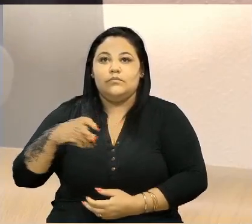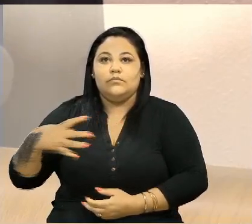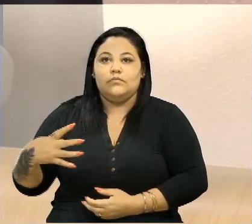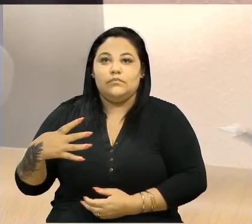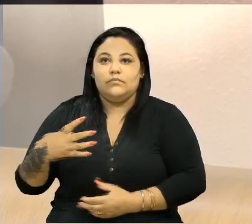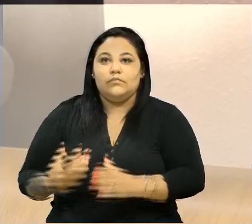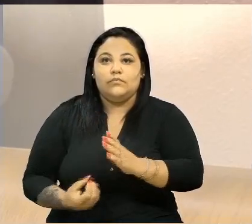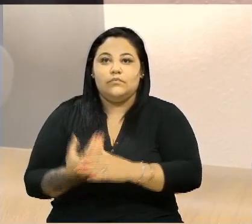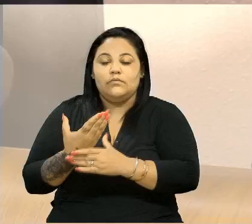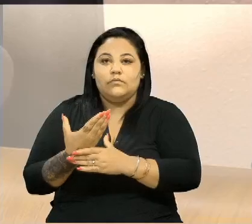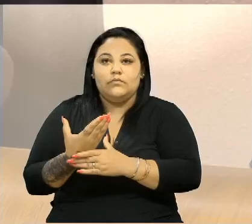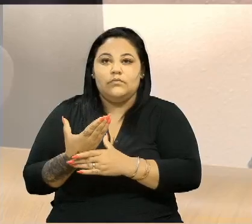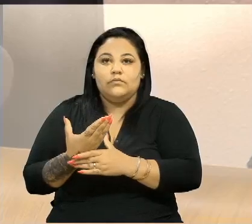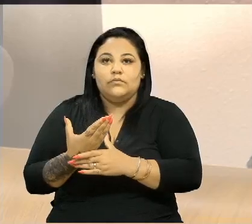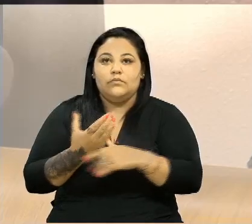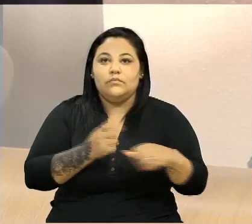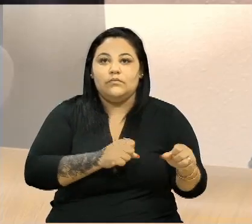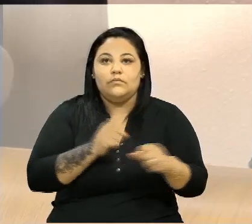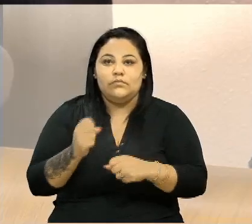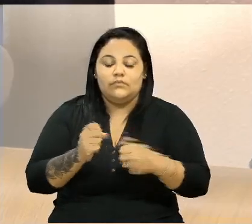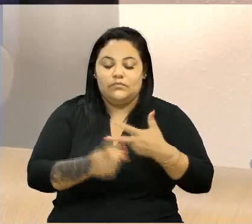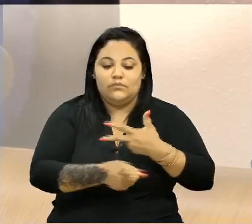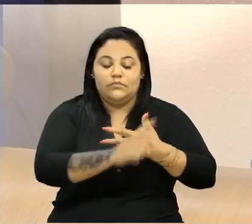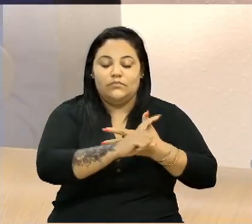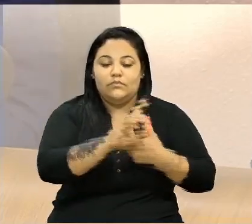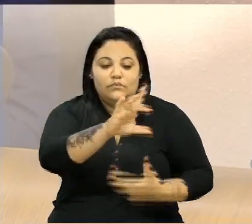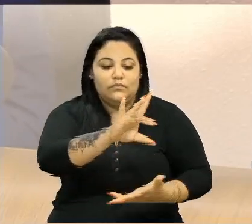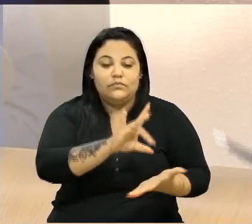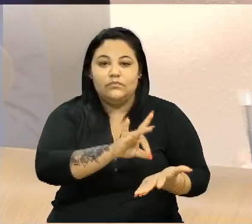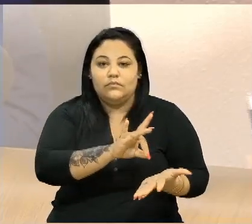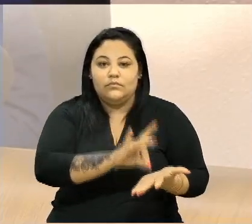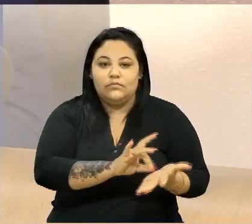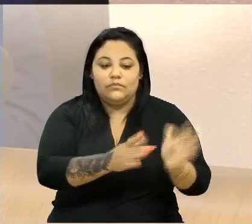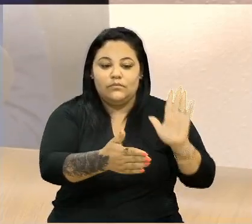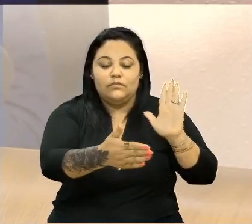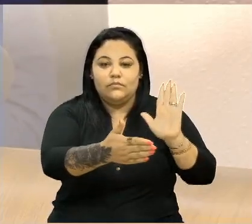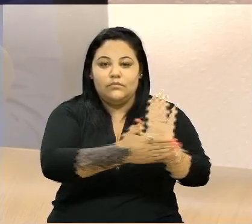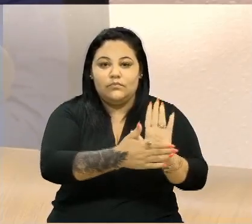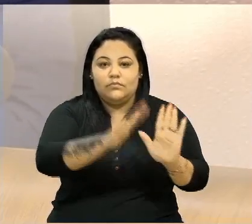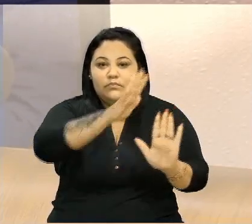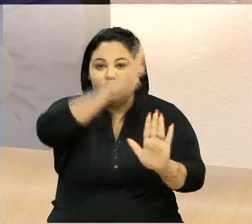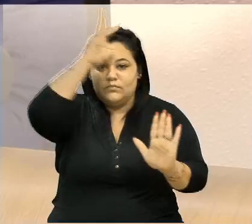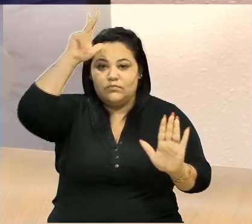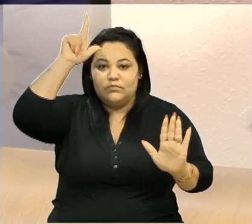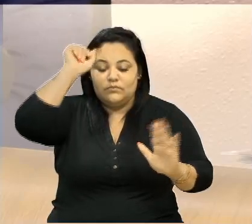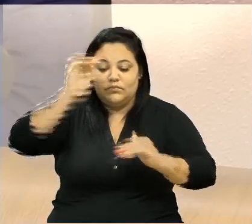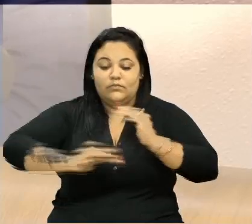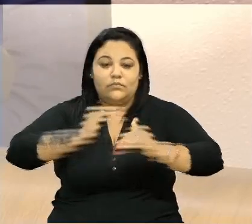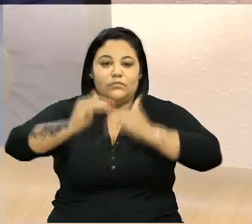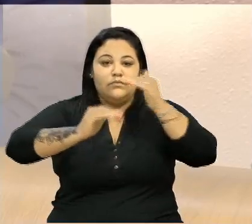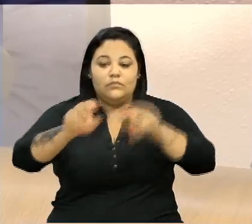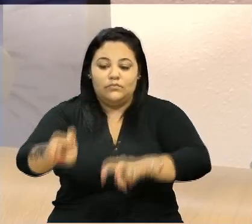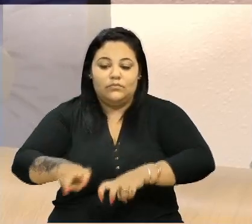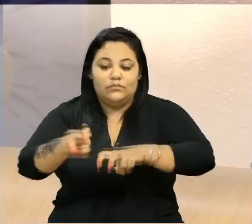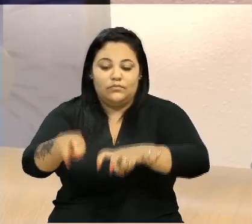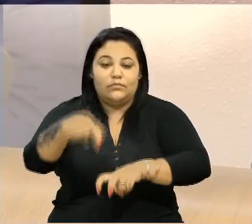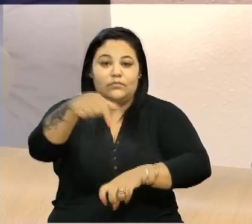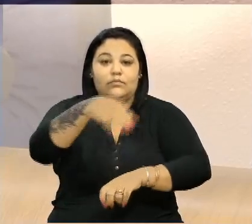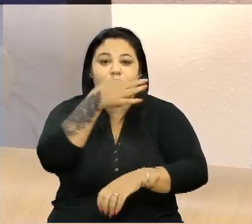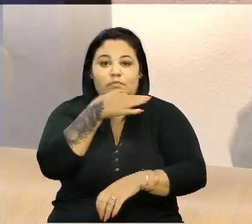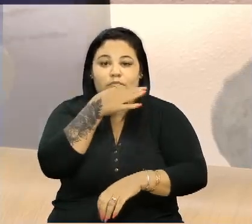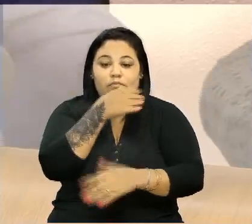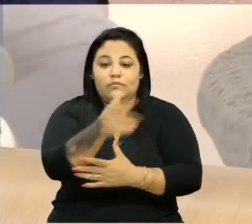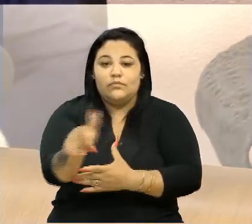240/2024, de autoria do Poder Executivo, que institui o Plano Municipal de Desenvolvimento Rural de Caxias do Sul e